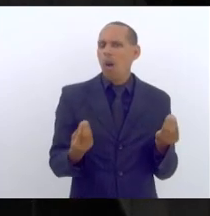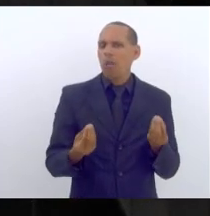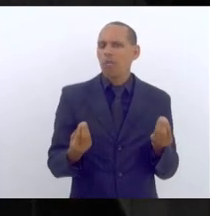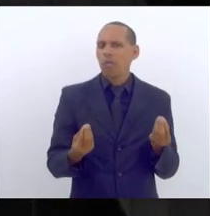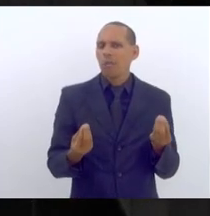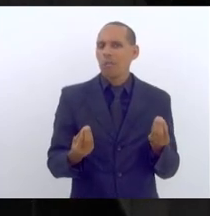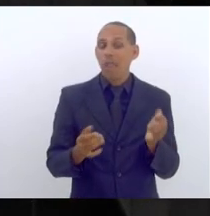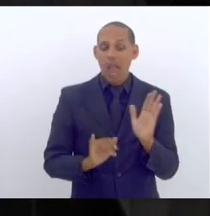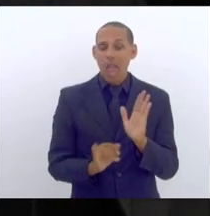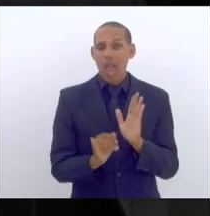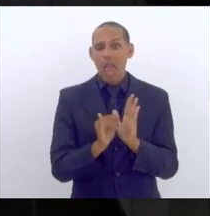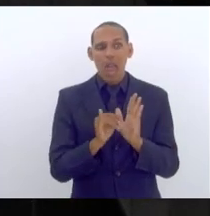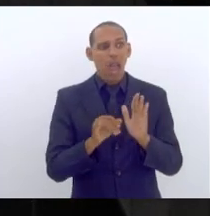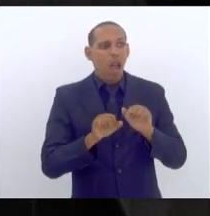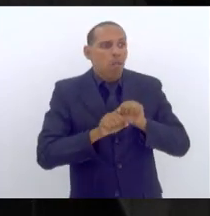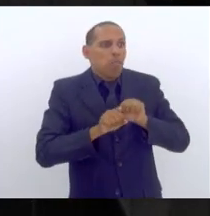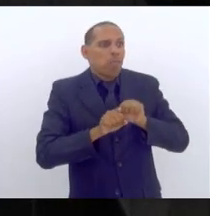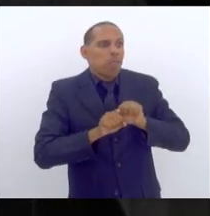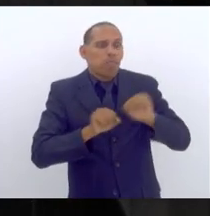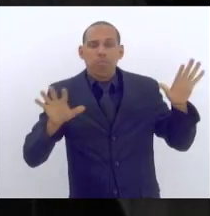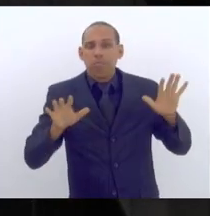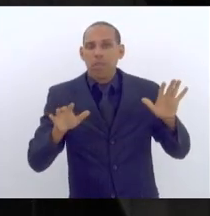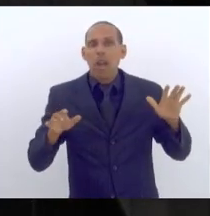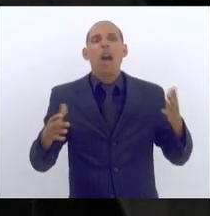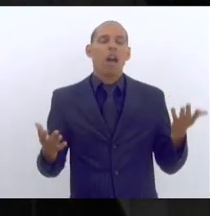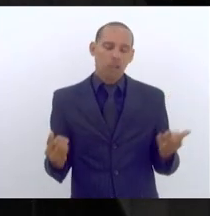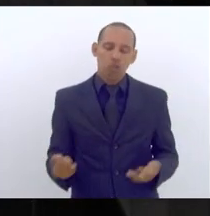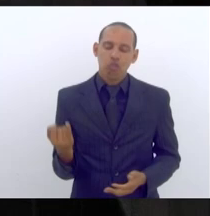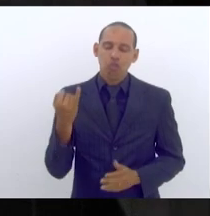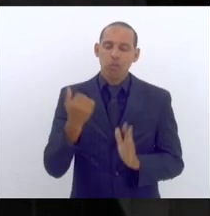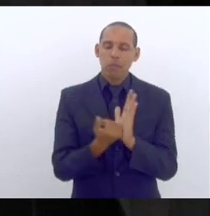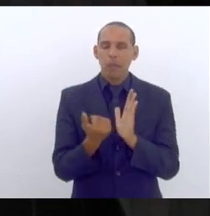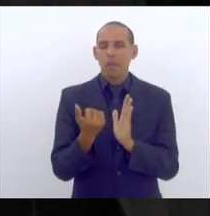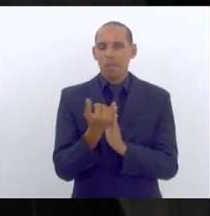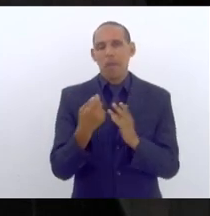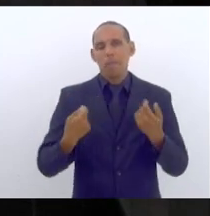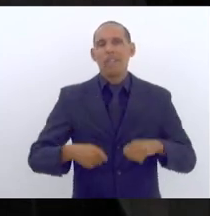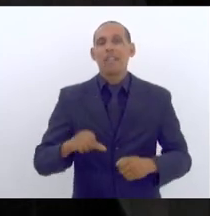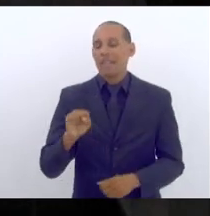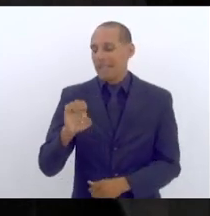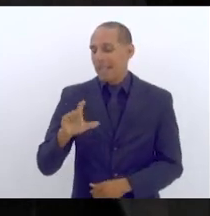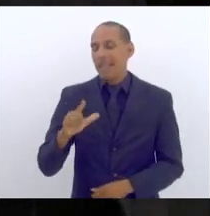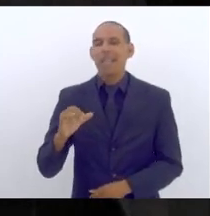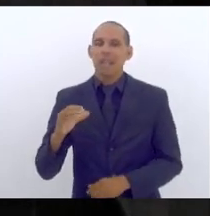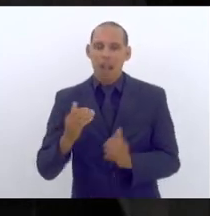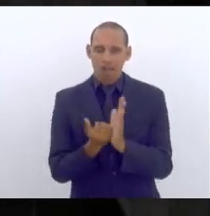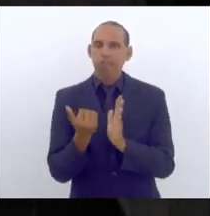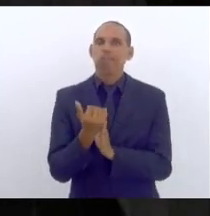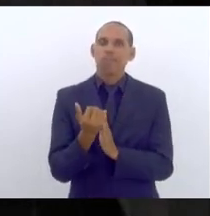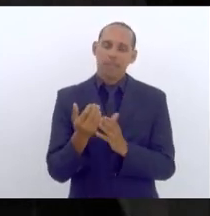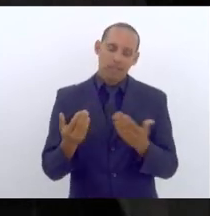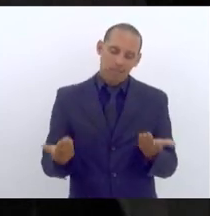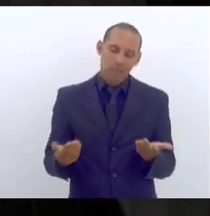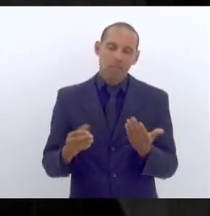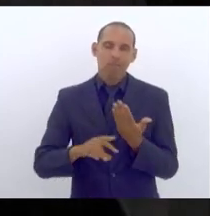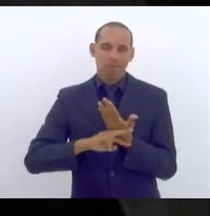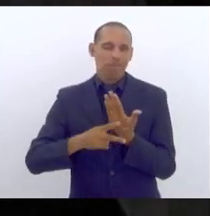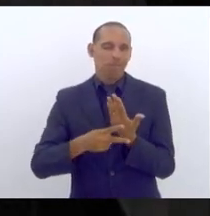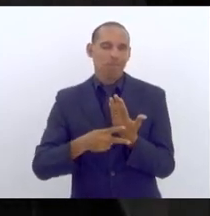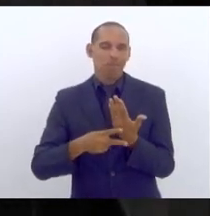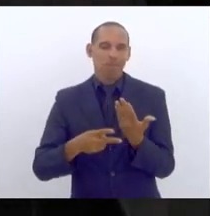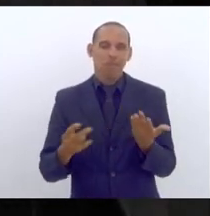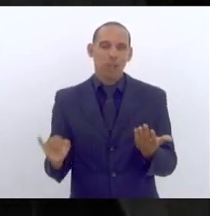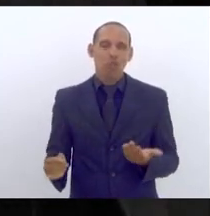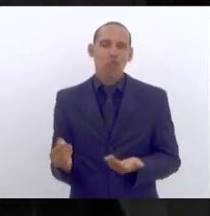vai disparar temos que aumentar a taxa SELIC e por via de consequência